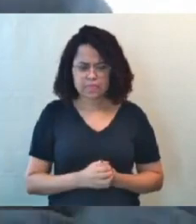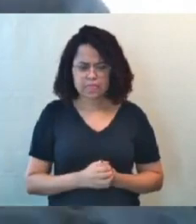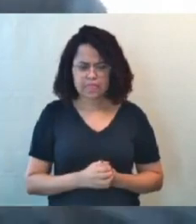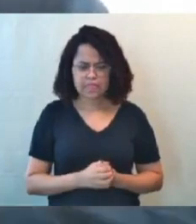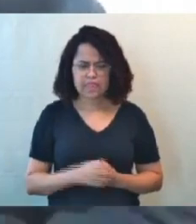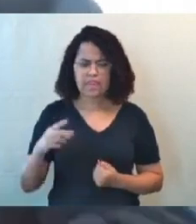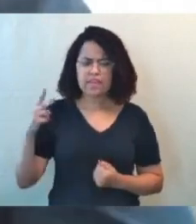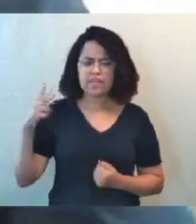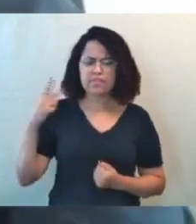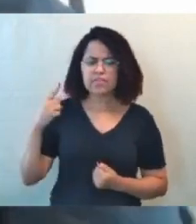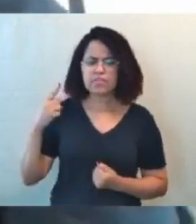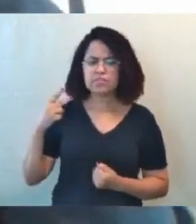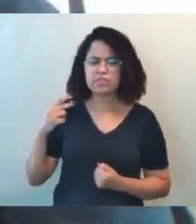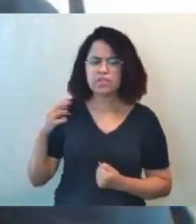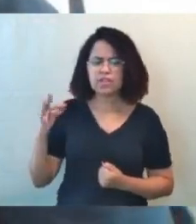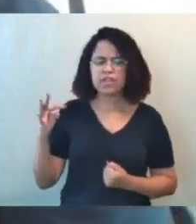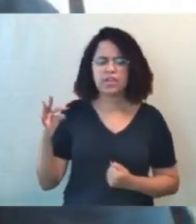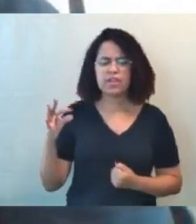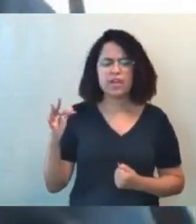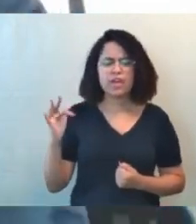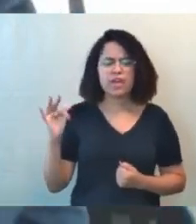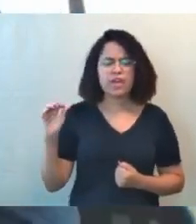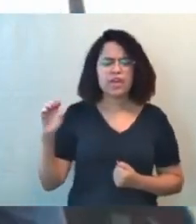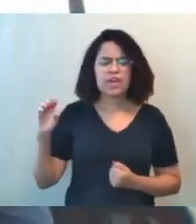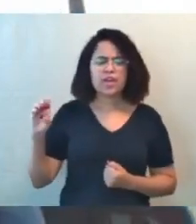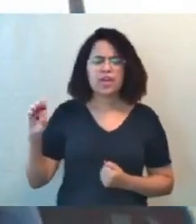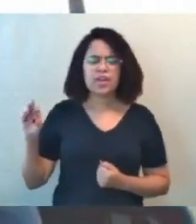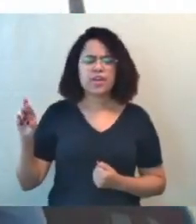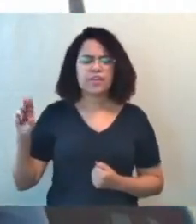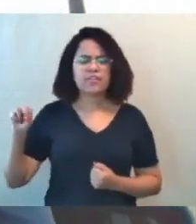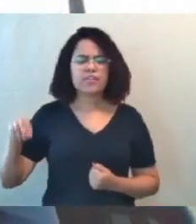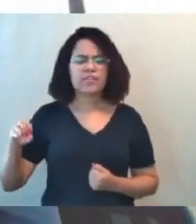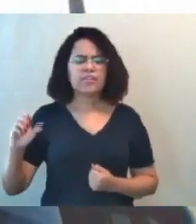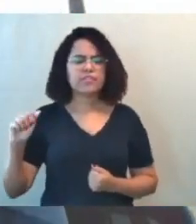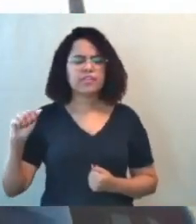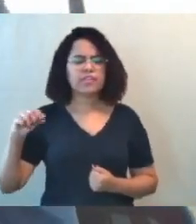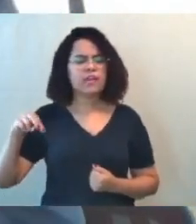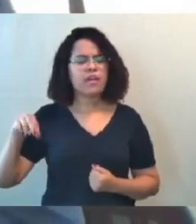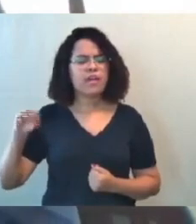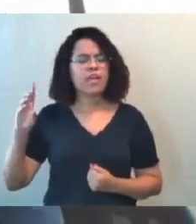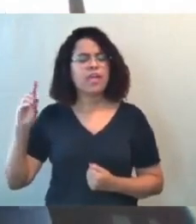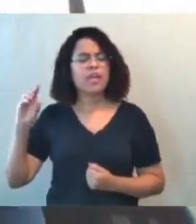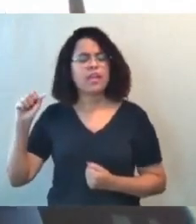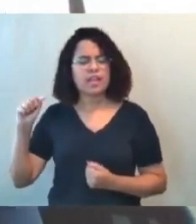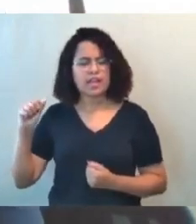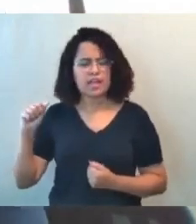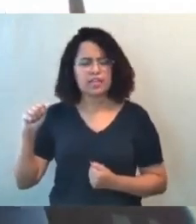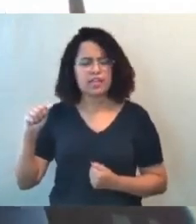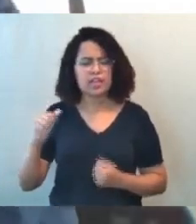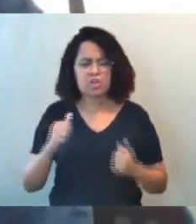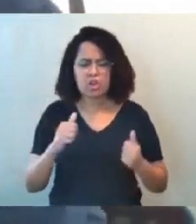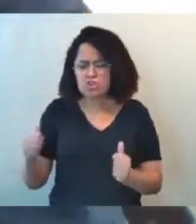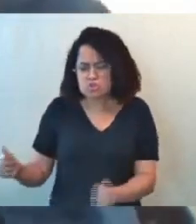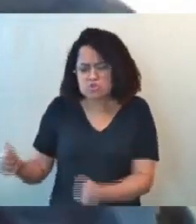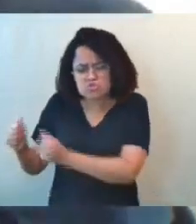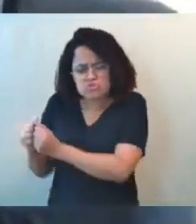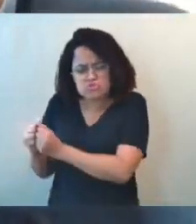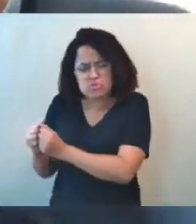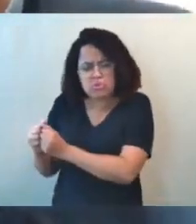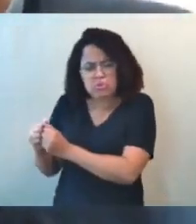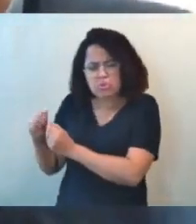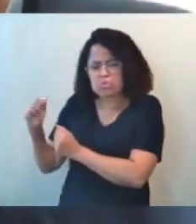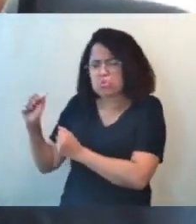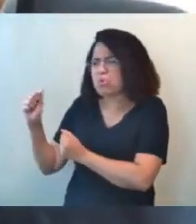Vereadora Fernanda, eu tô ao lado do André, mas eu tô com a impressão